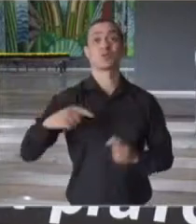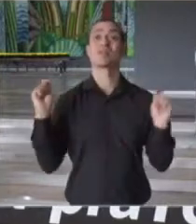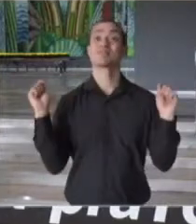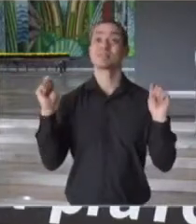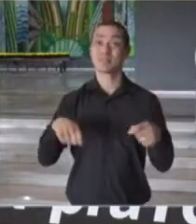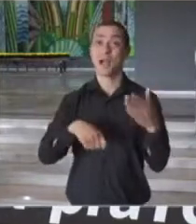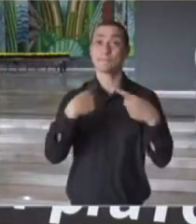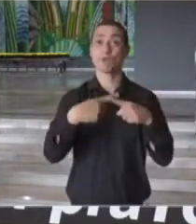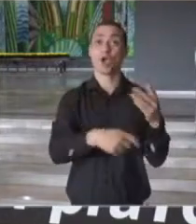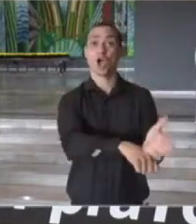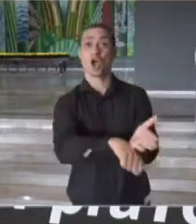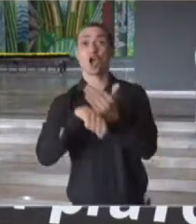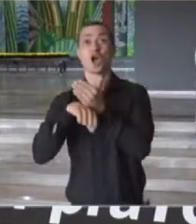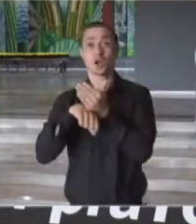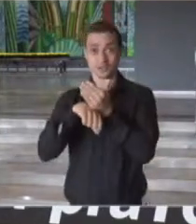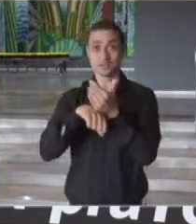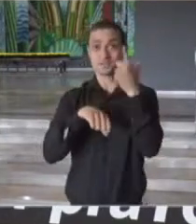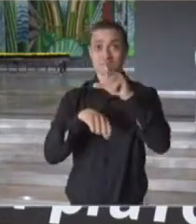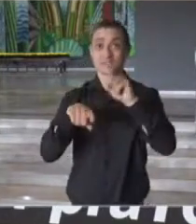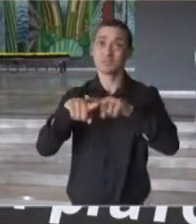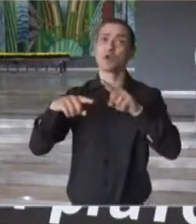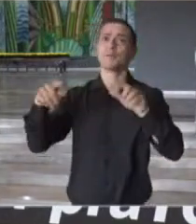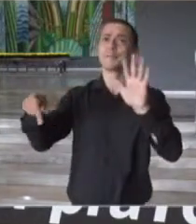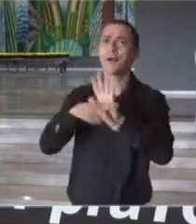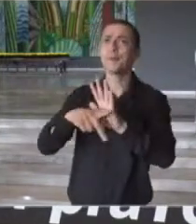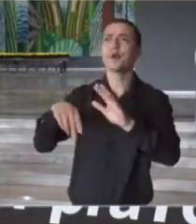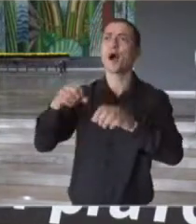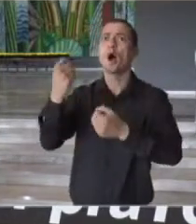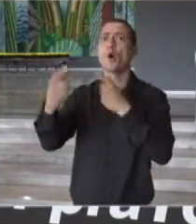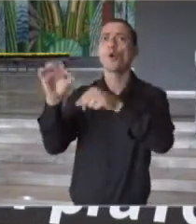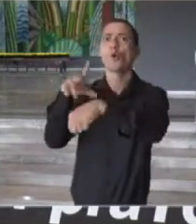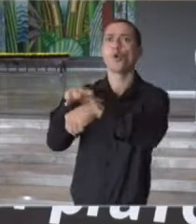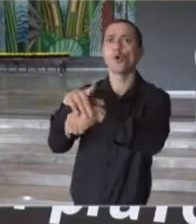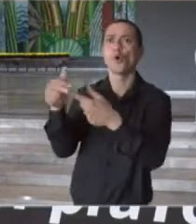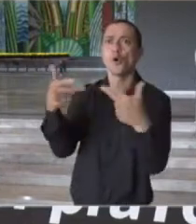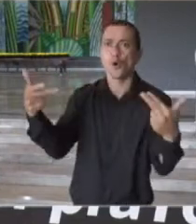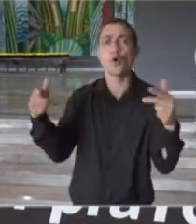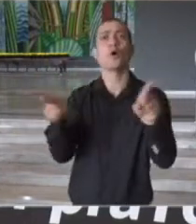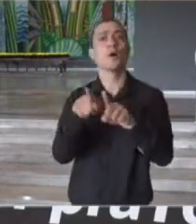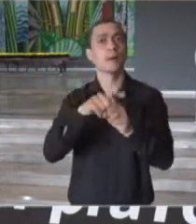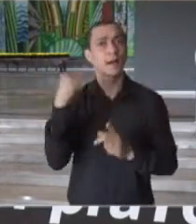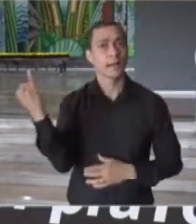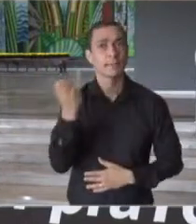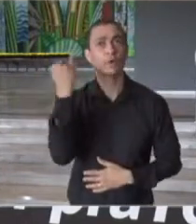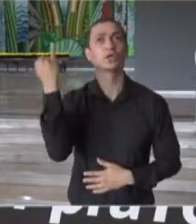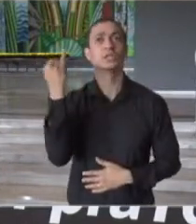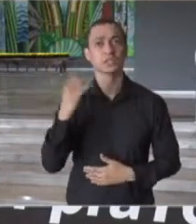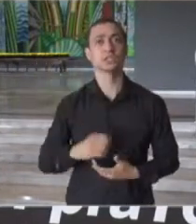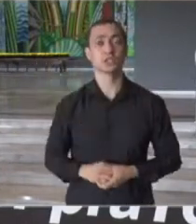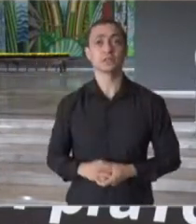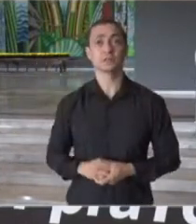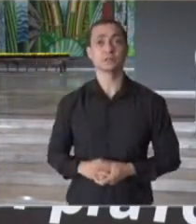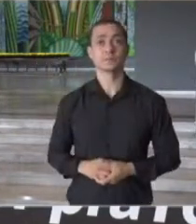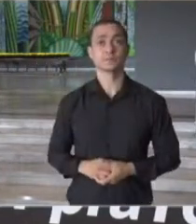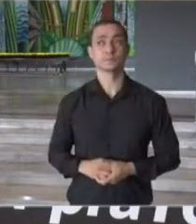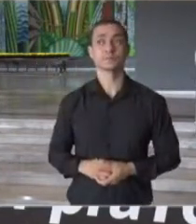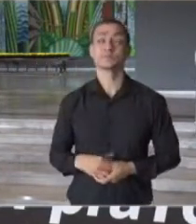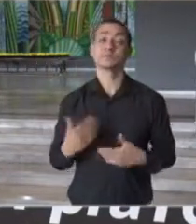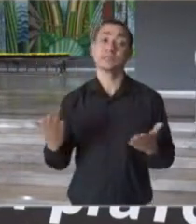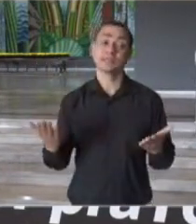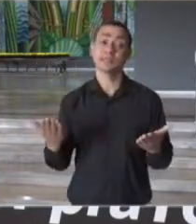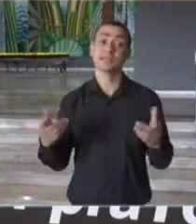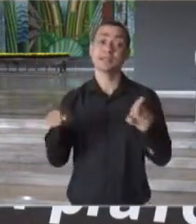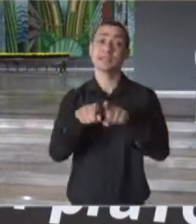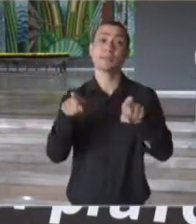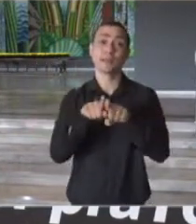dose, completando assim o esquema vacinal. Comorbidades também, isso é muito importante destacar e, obviamente,